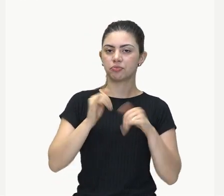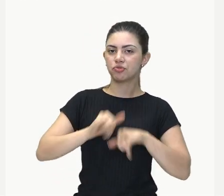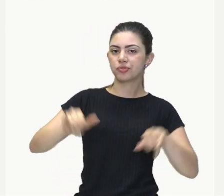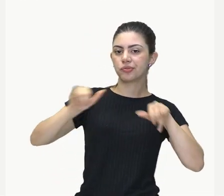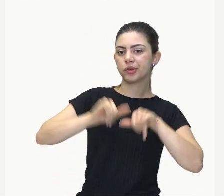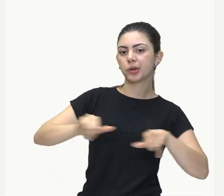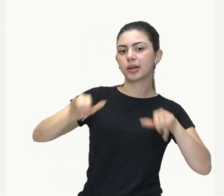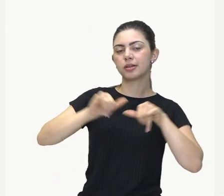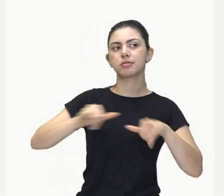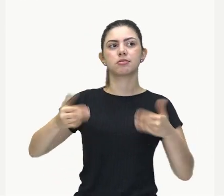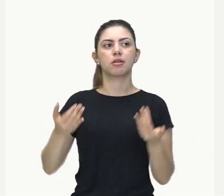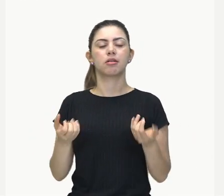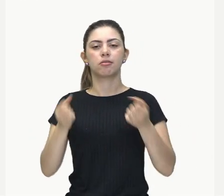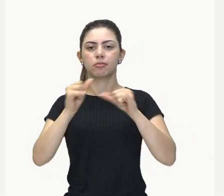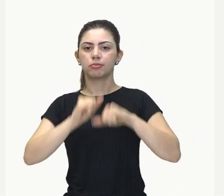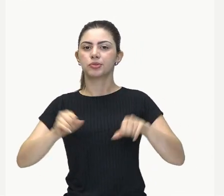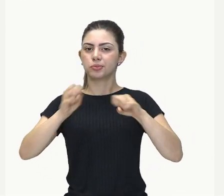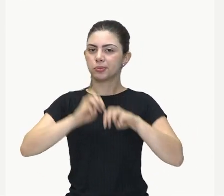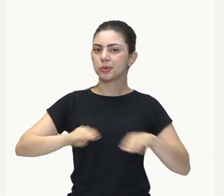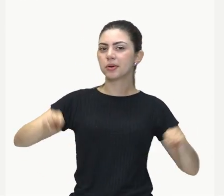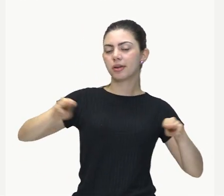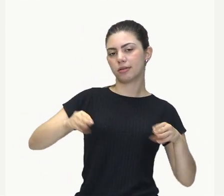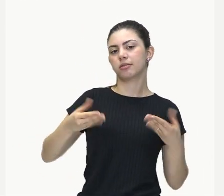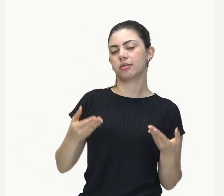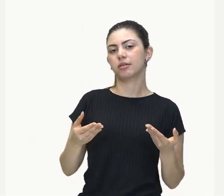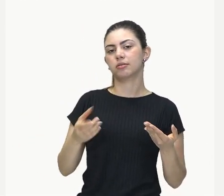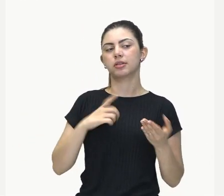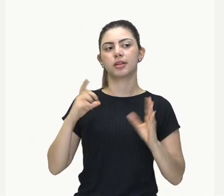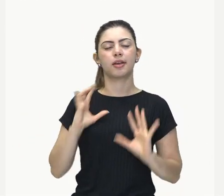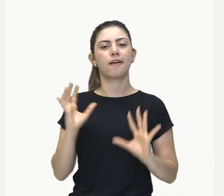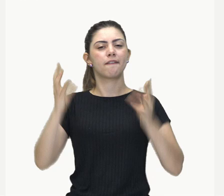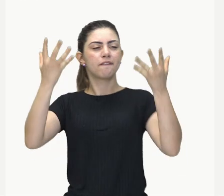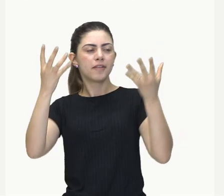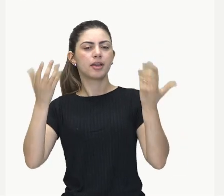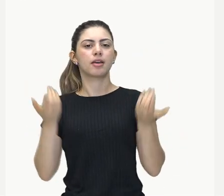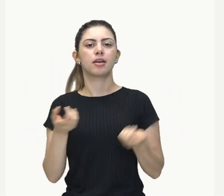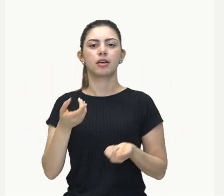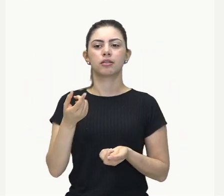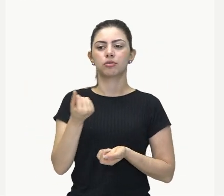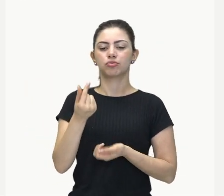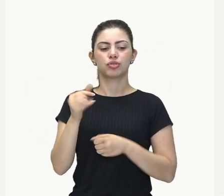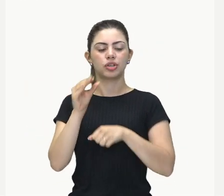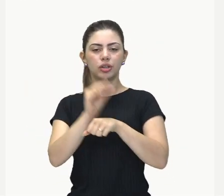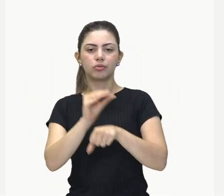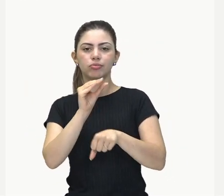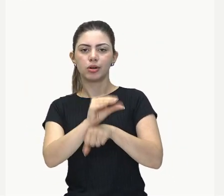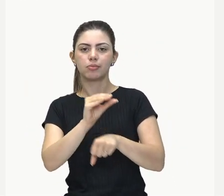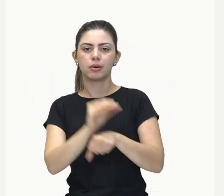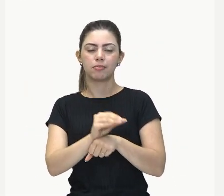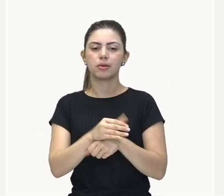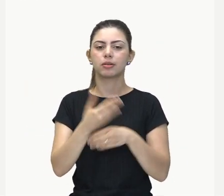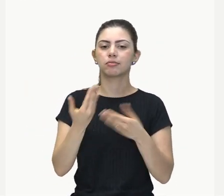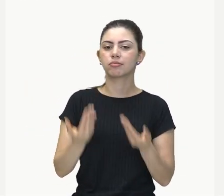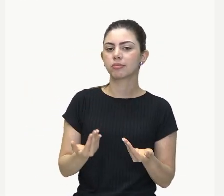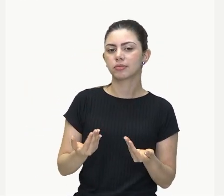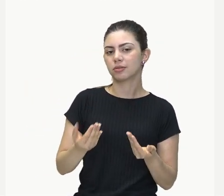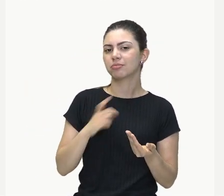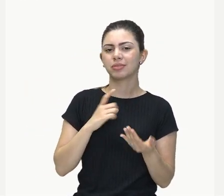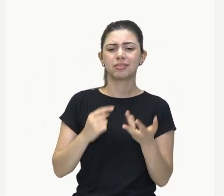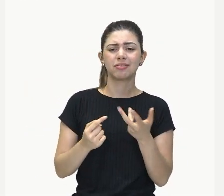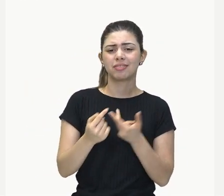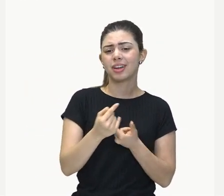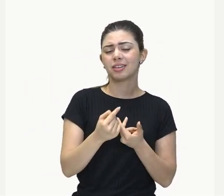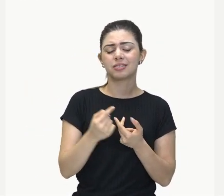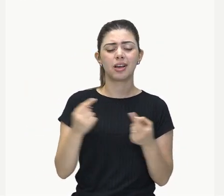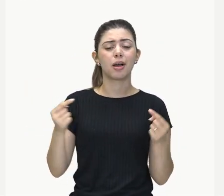divulgação, de propaganda, eventos, né, patrocínios, merchandising está